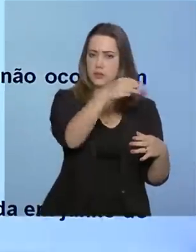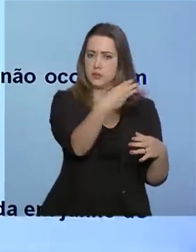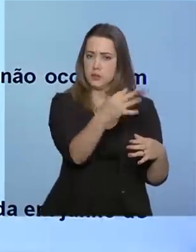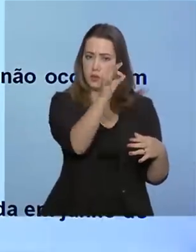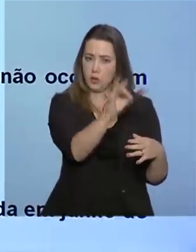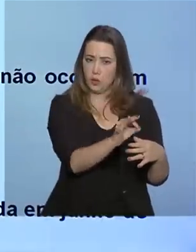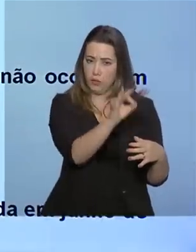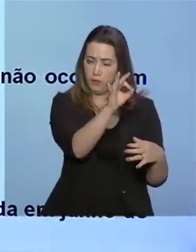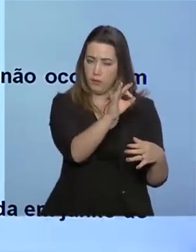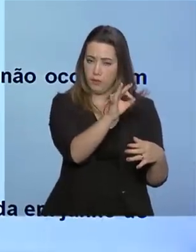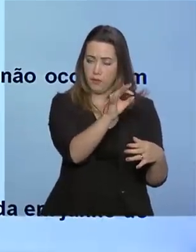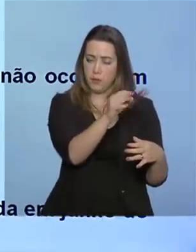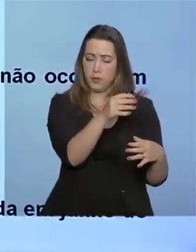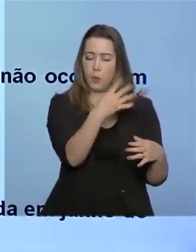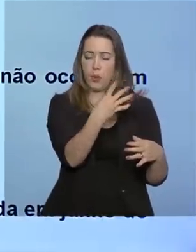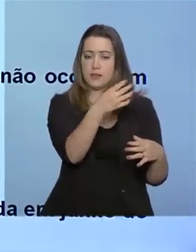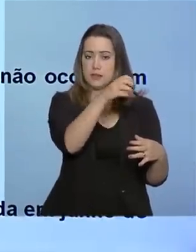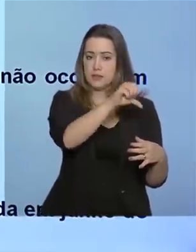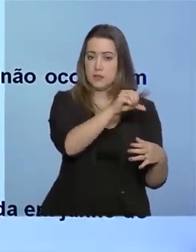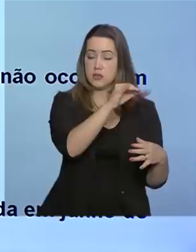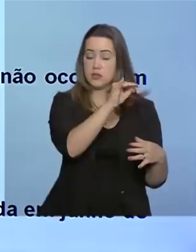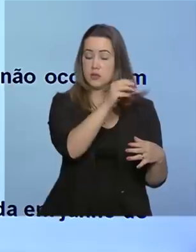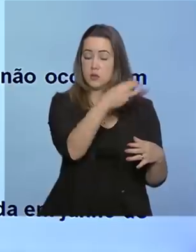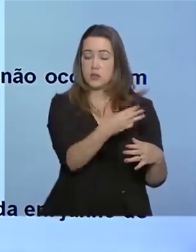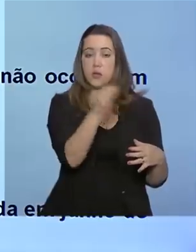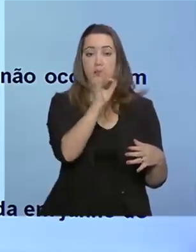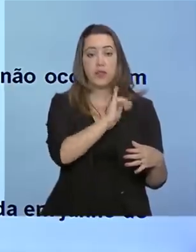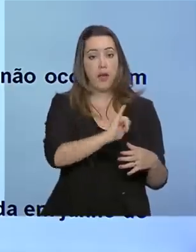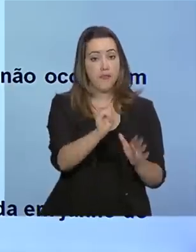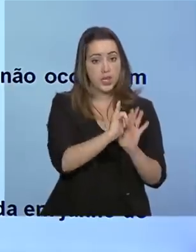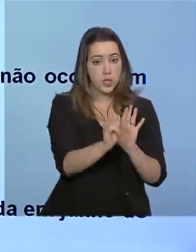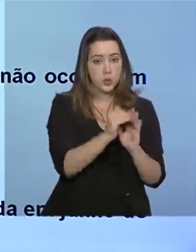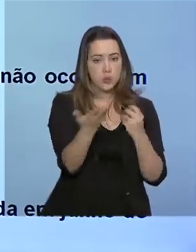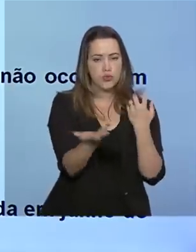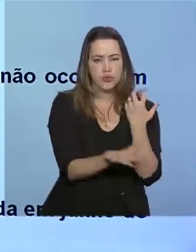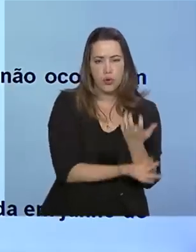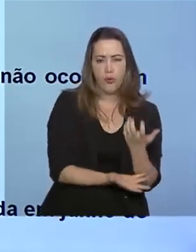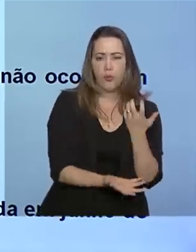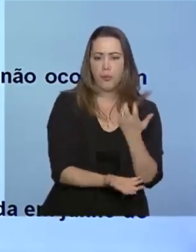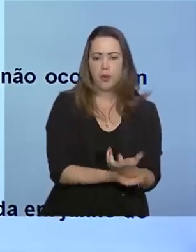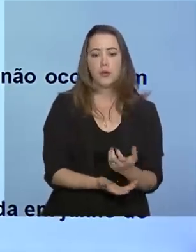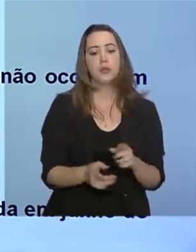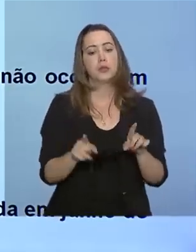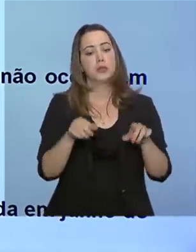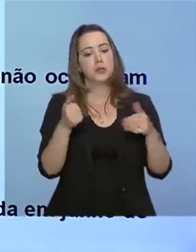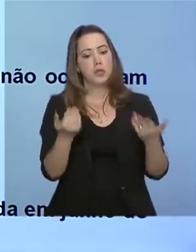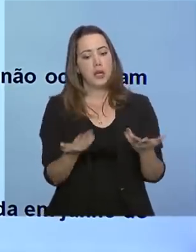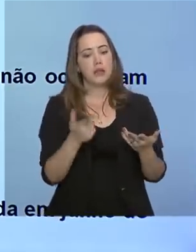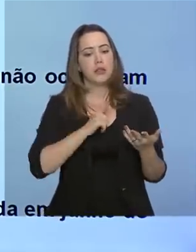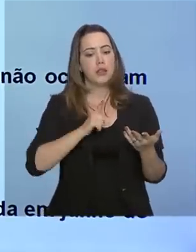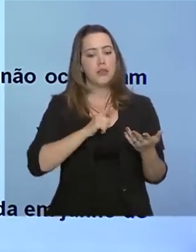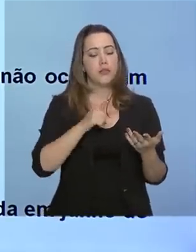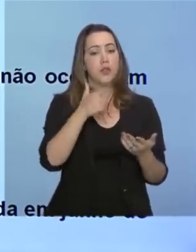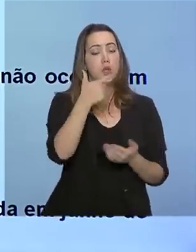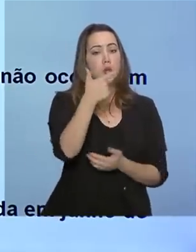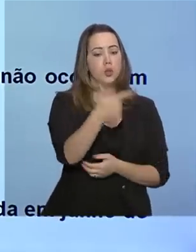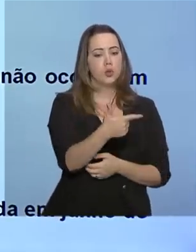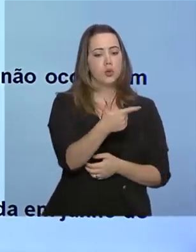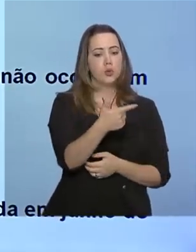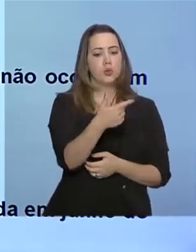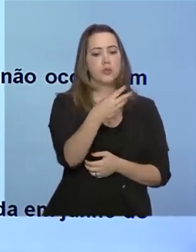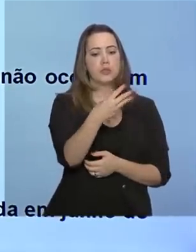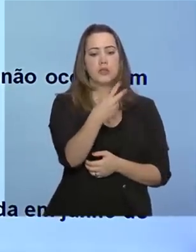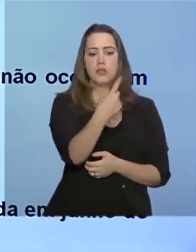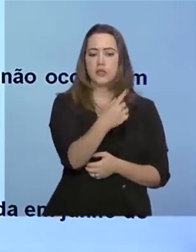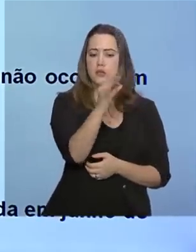pelos 500 alertas de desmatamento 265 portanto 31% não ocorreram